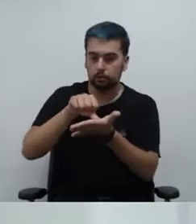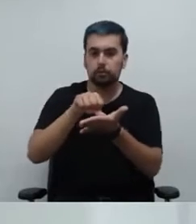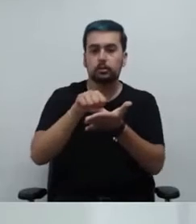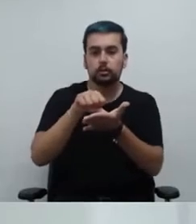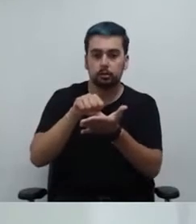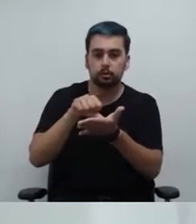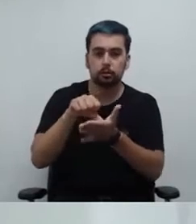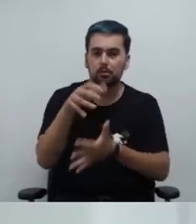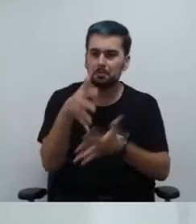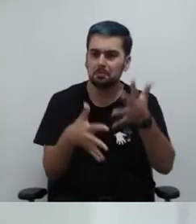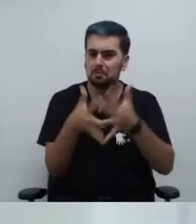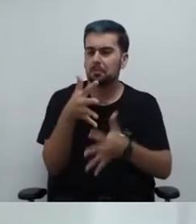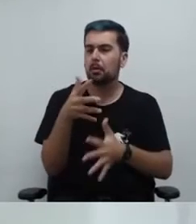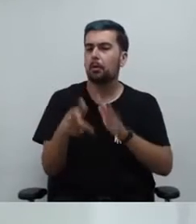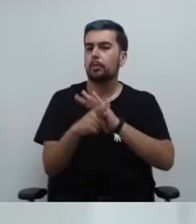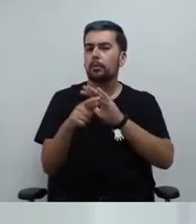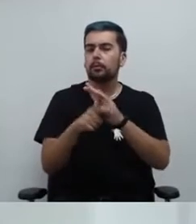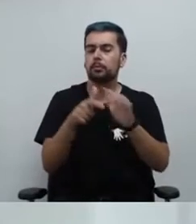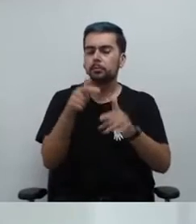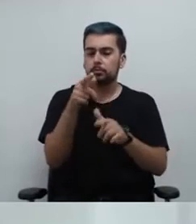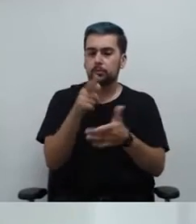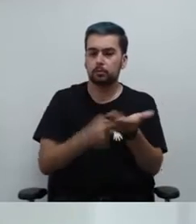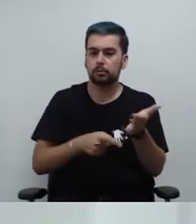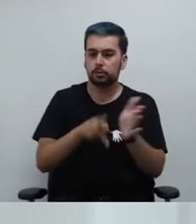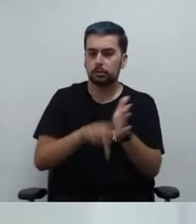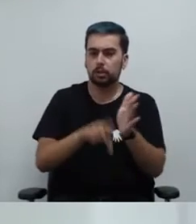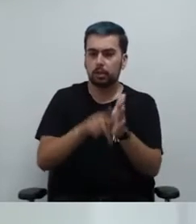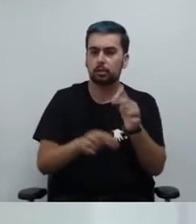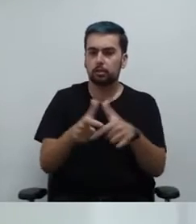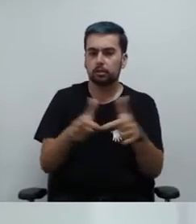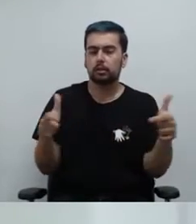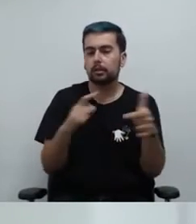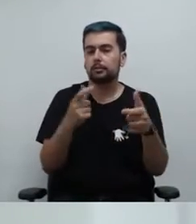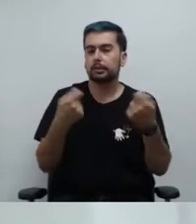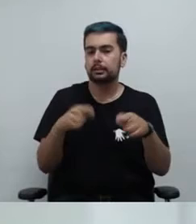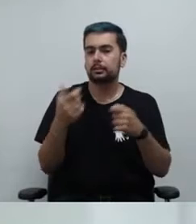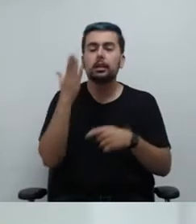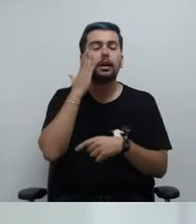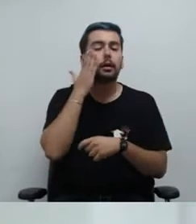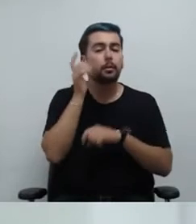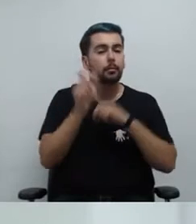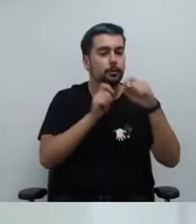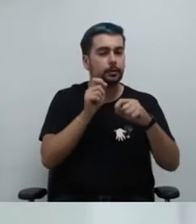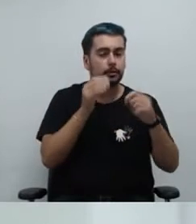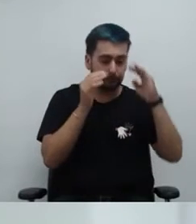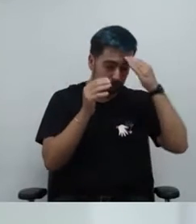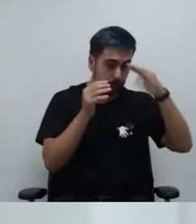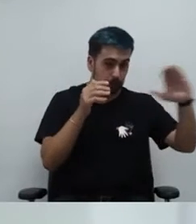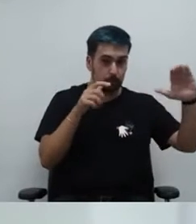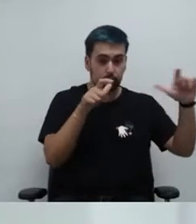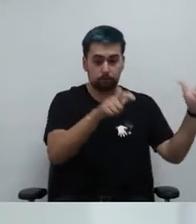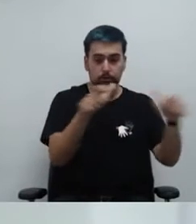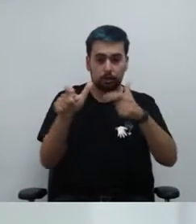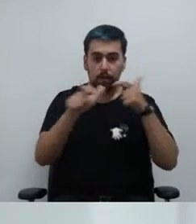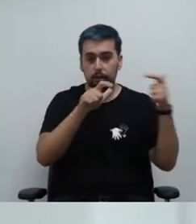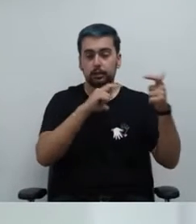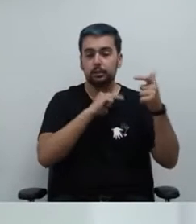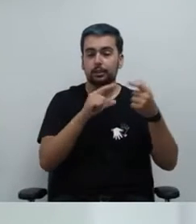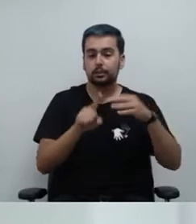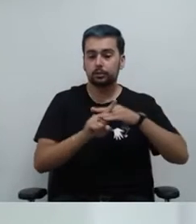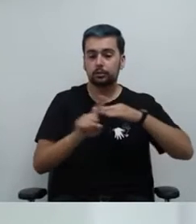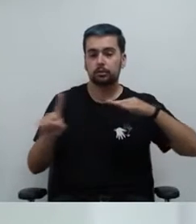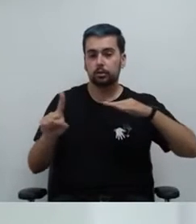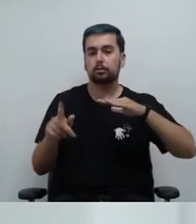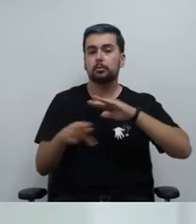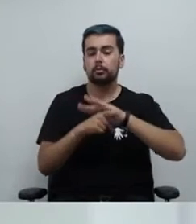obstante a complexidade do plano de expansão, que deve ponderar critérios como prioridades a regiões com maiores índices de exclusão social